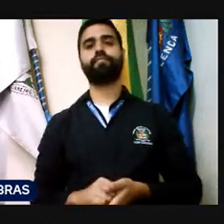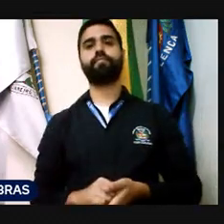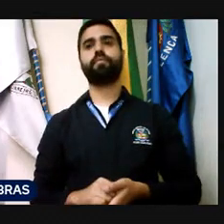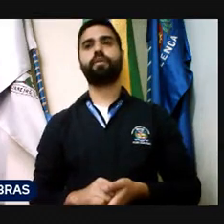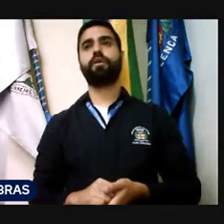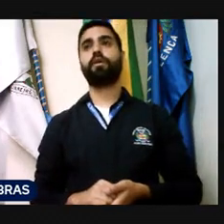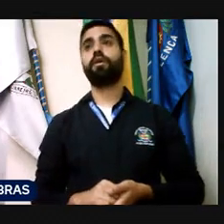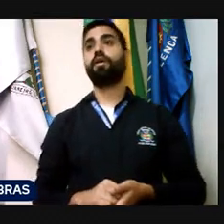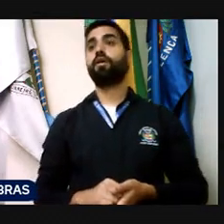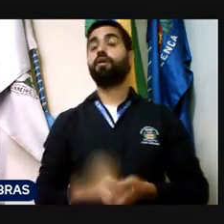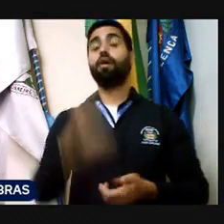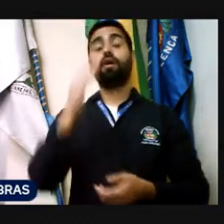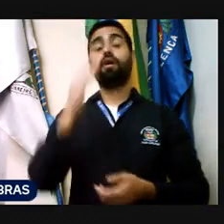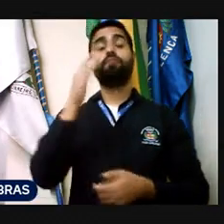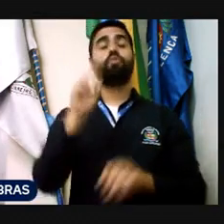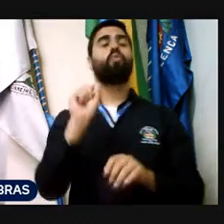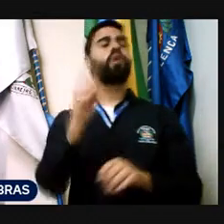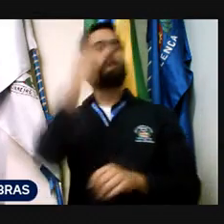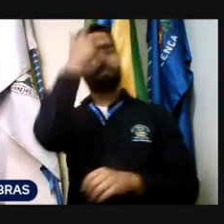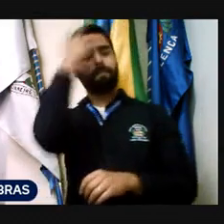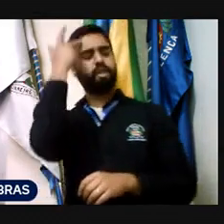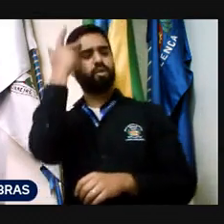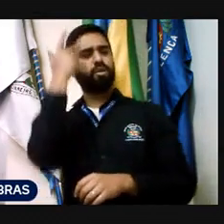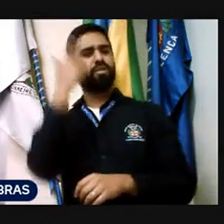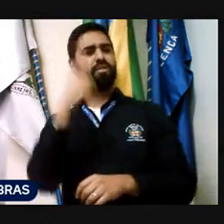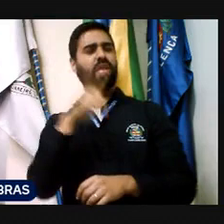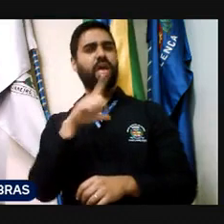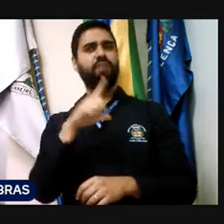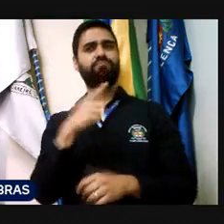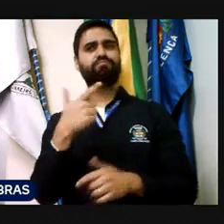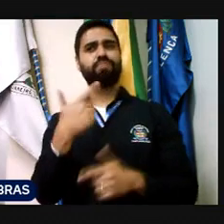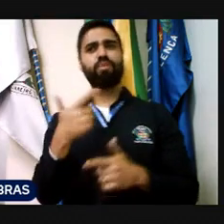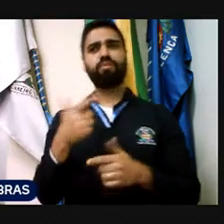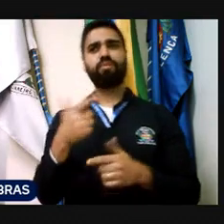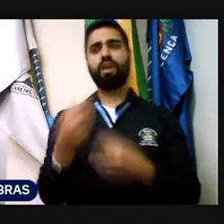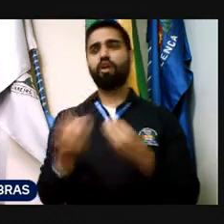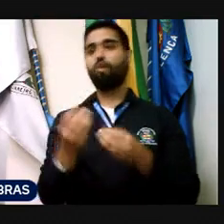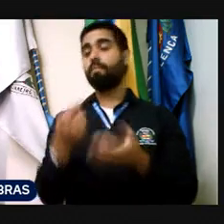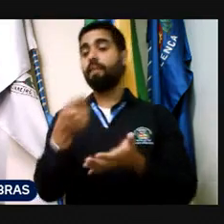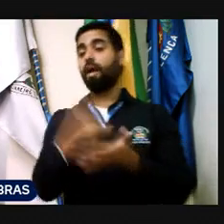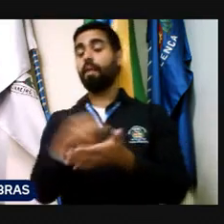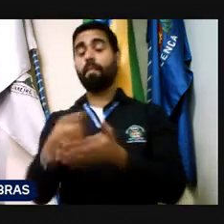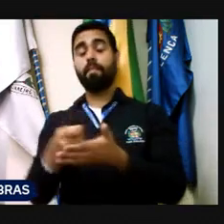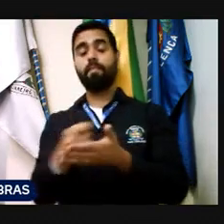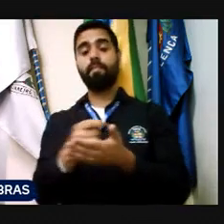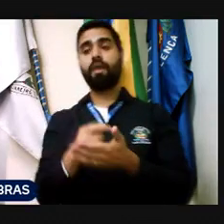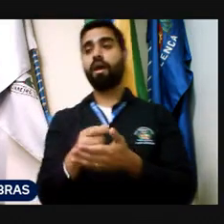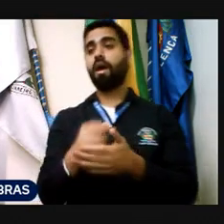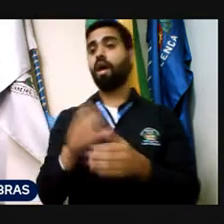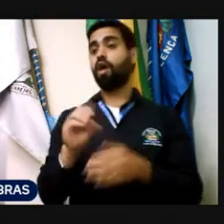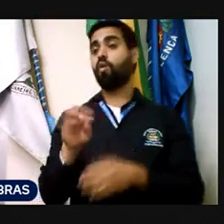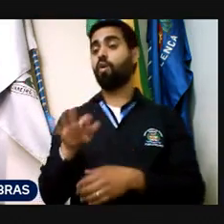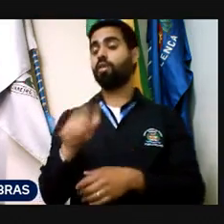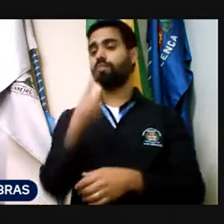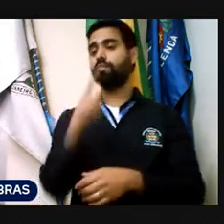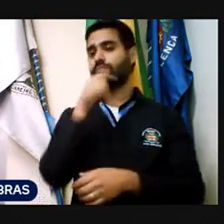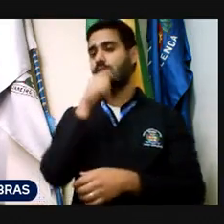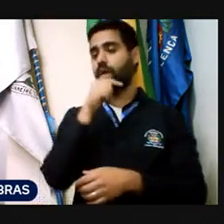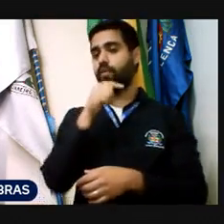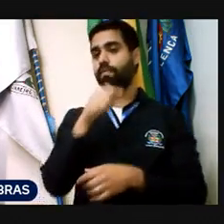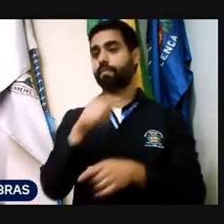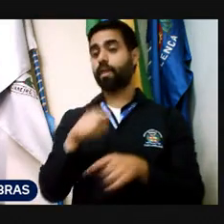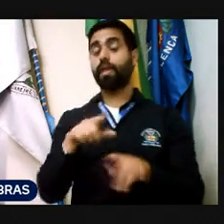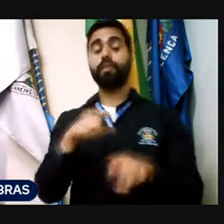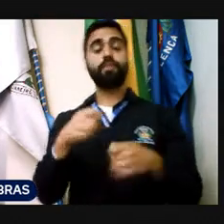Considera-se hipossuficiente todo aquele cuja situação econômica não lhe permita pagar a conta de que trata essa lei. Parágrafo 2º. Para comprovação